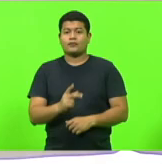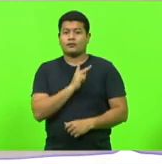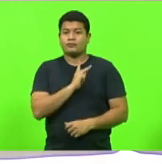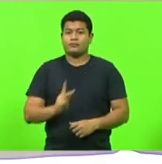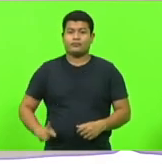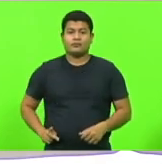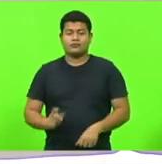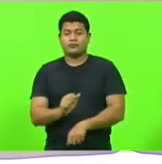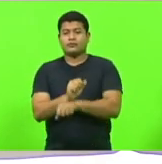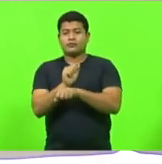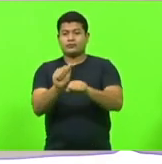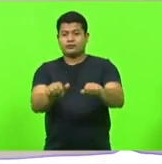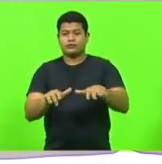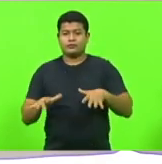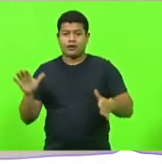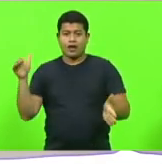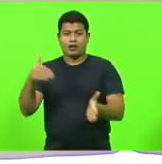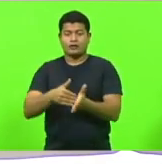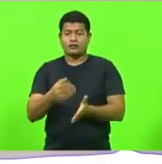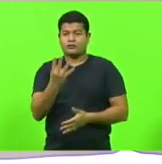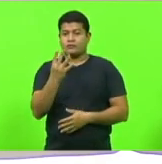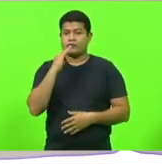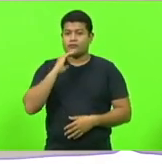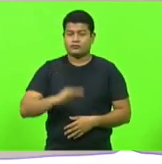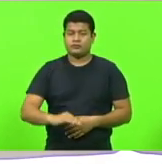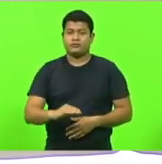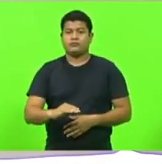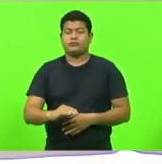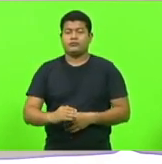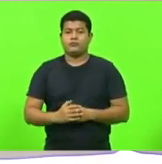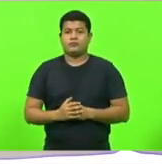presidência suspende a sessão até às 16 horas.